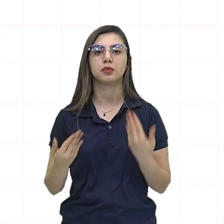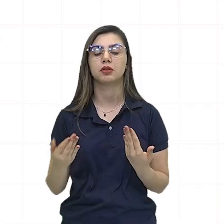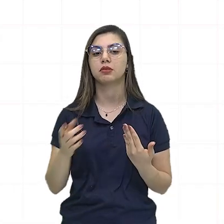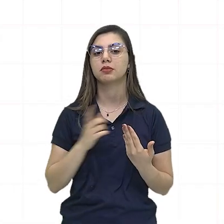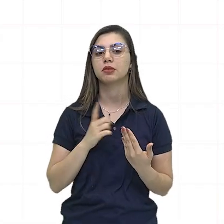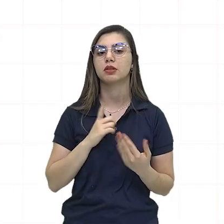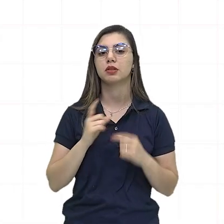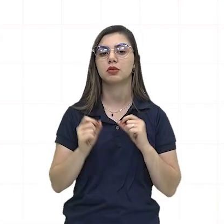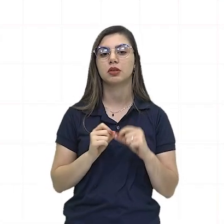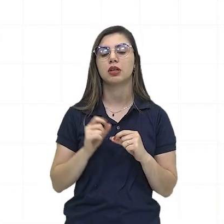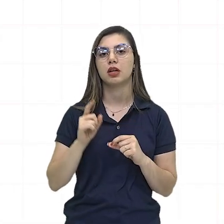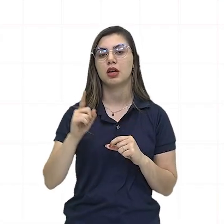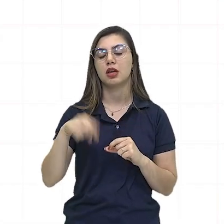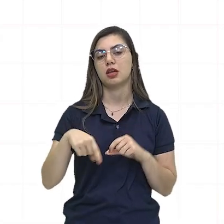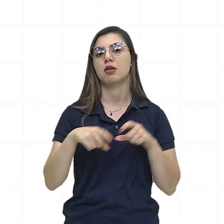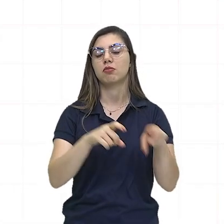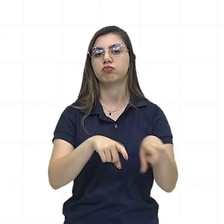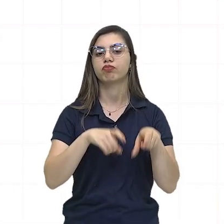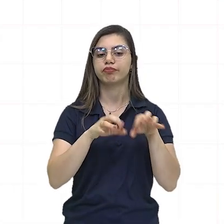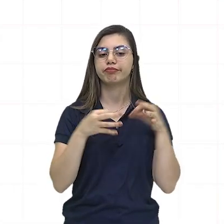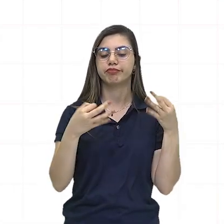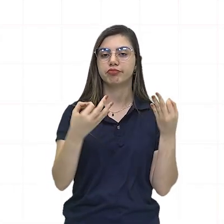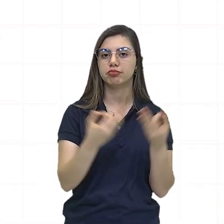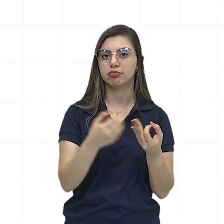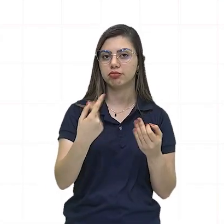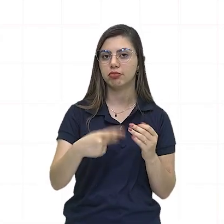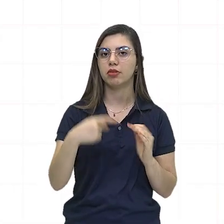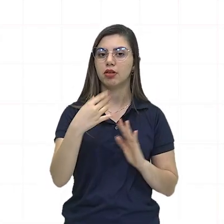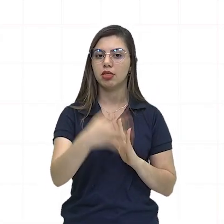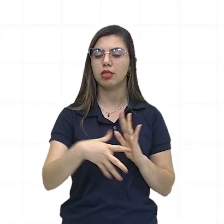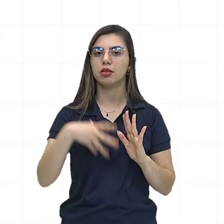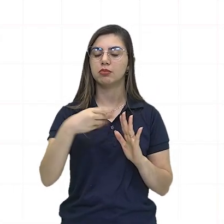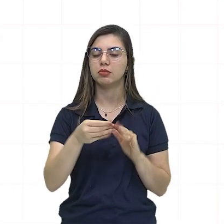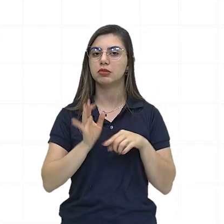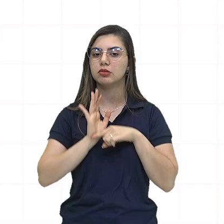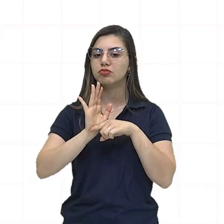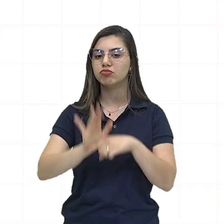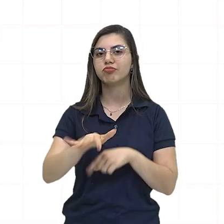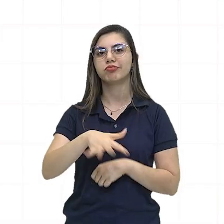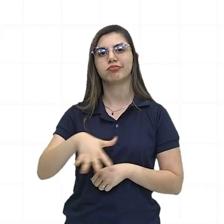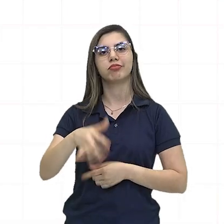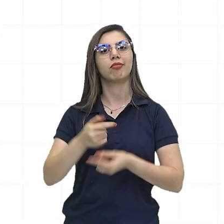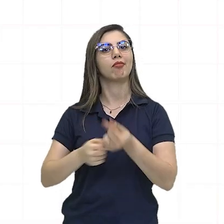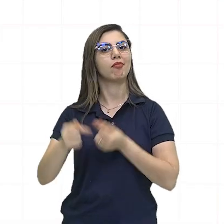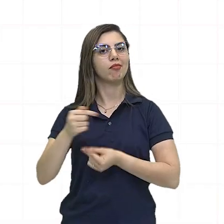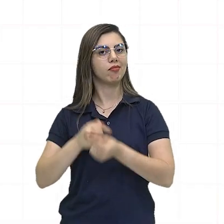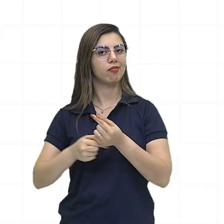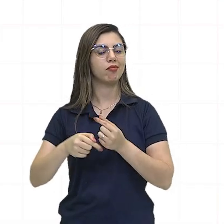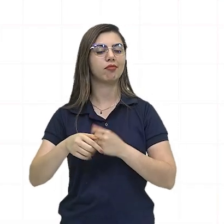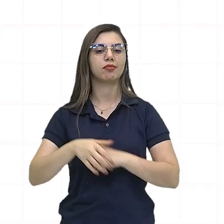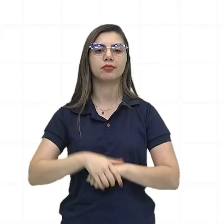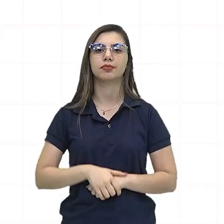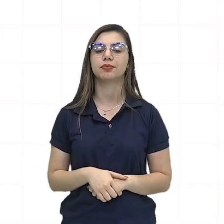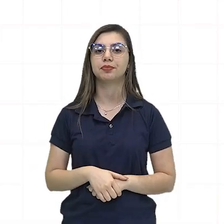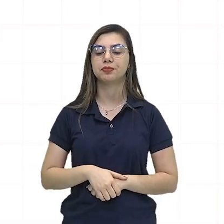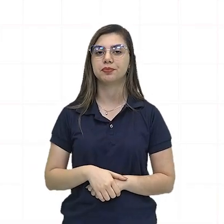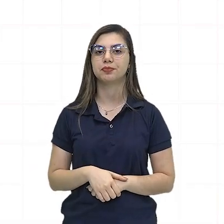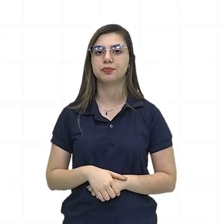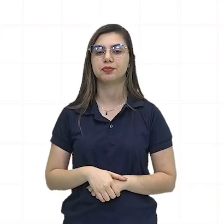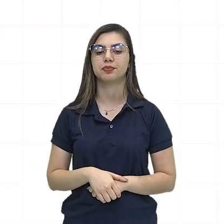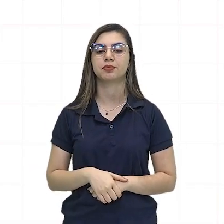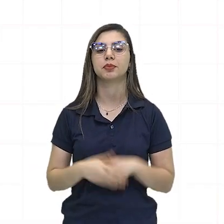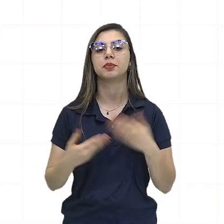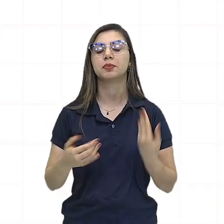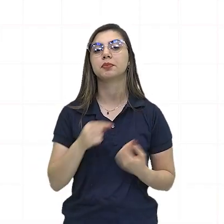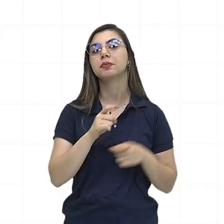agricultura familiar na Amazônia, né, contribuindo significativamente para a economia. A agricultura